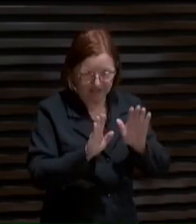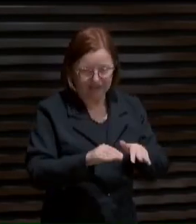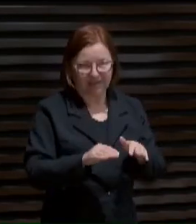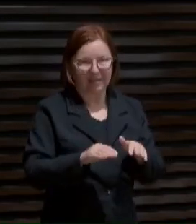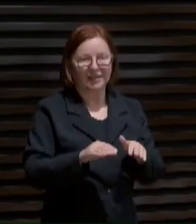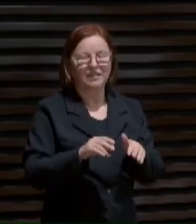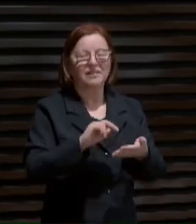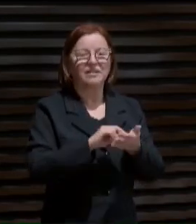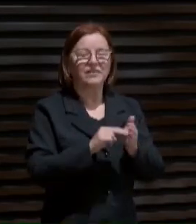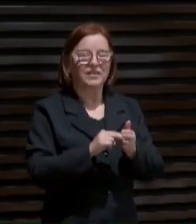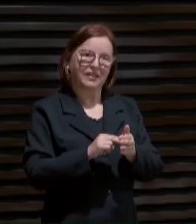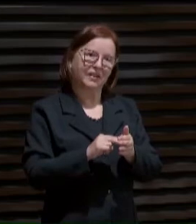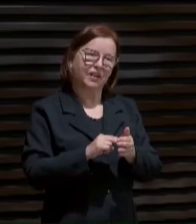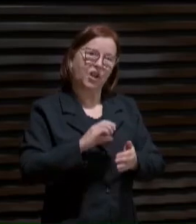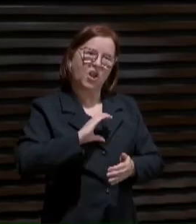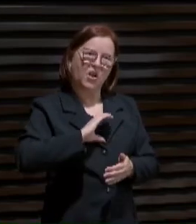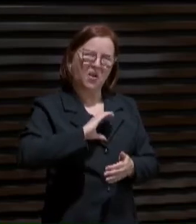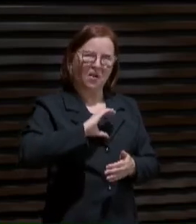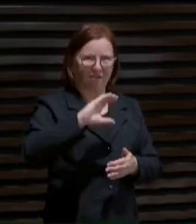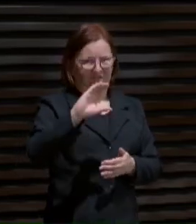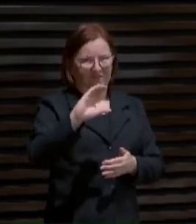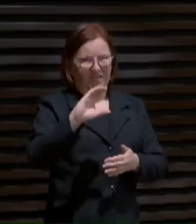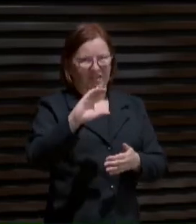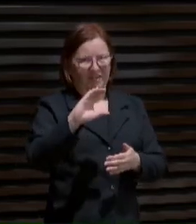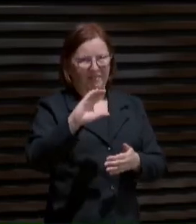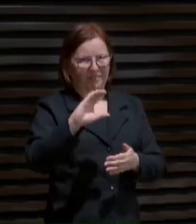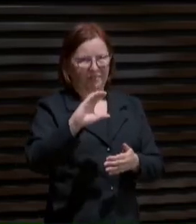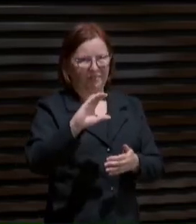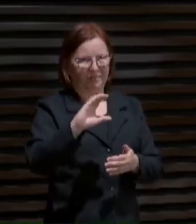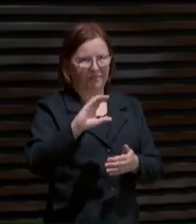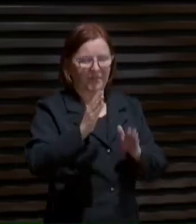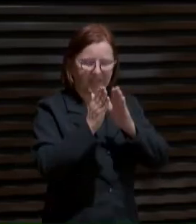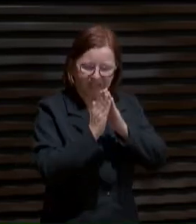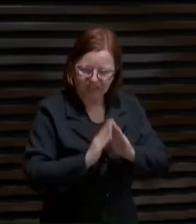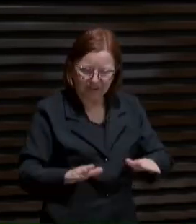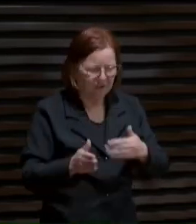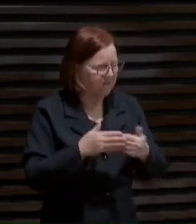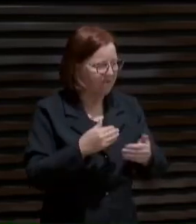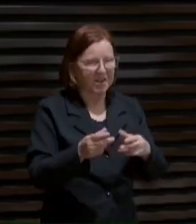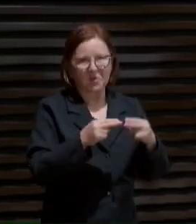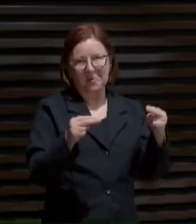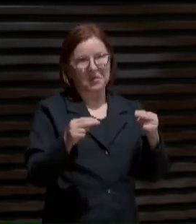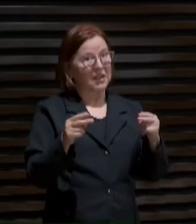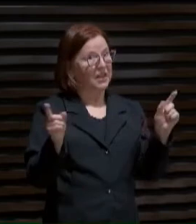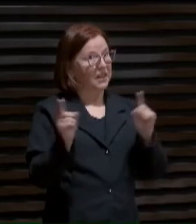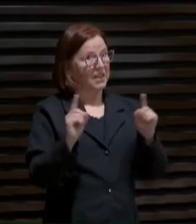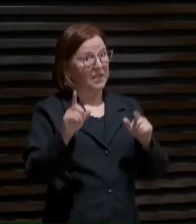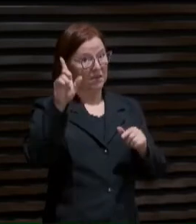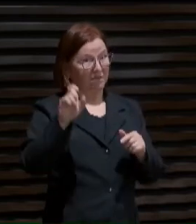entregar-se a qualquer coisa ou pessoa que não seja o único Deus